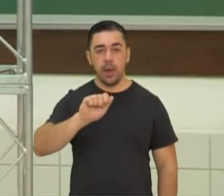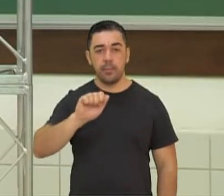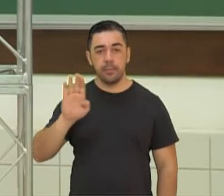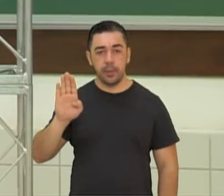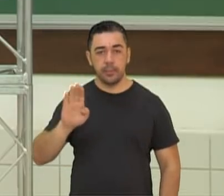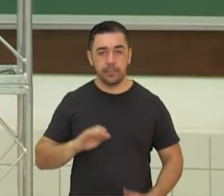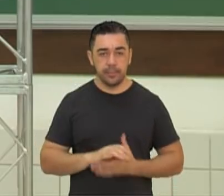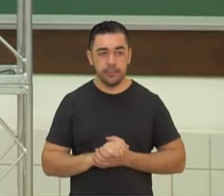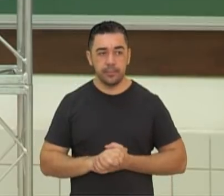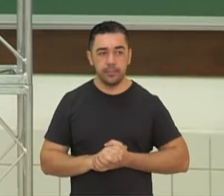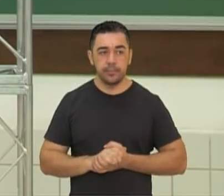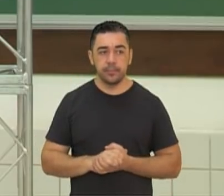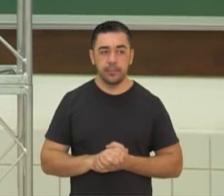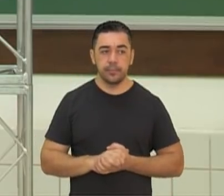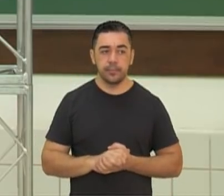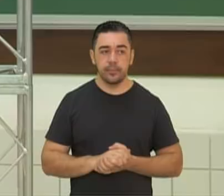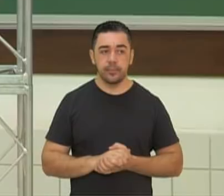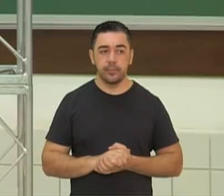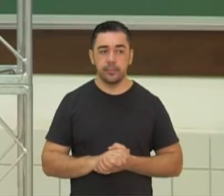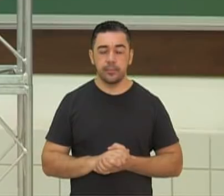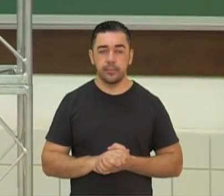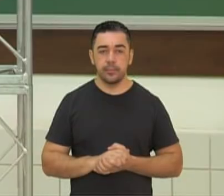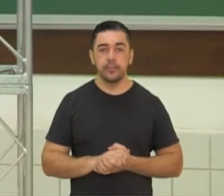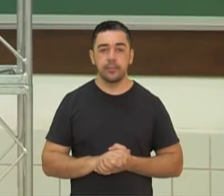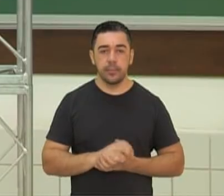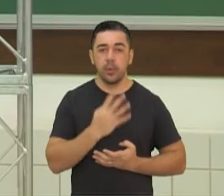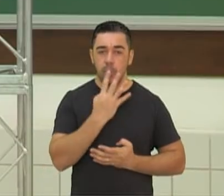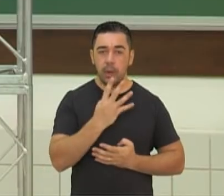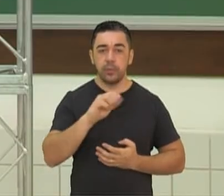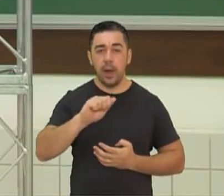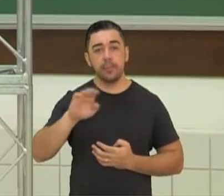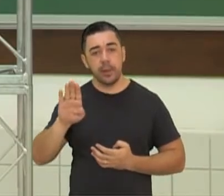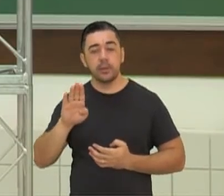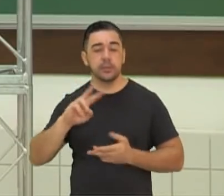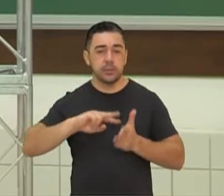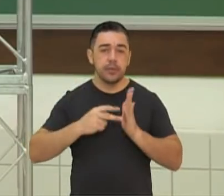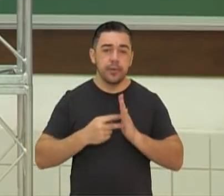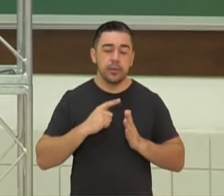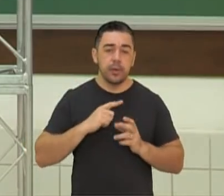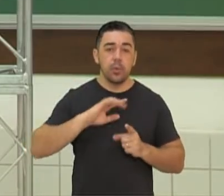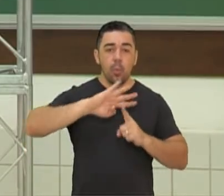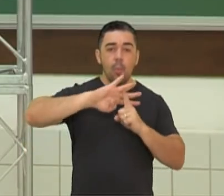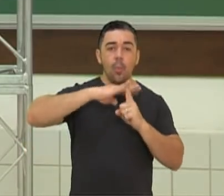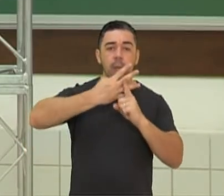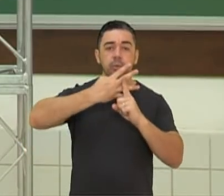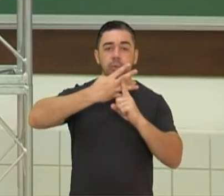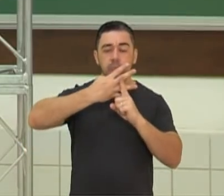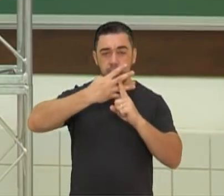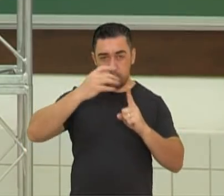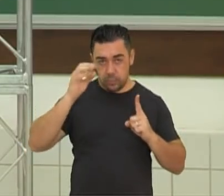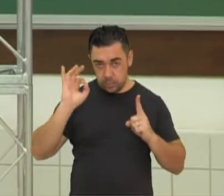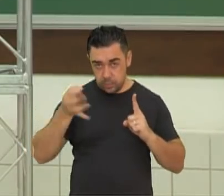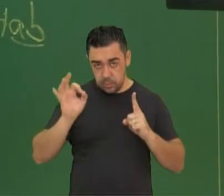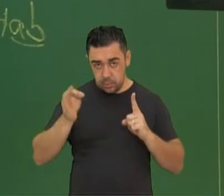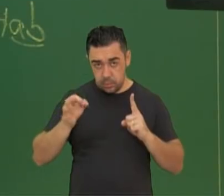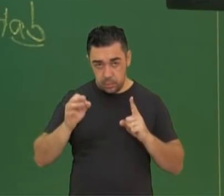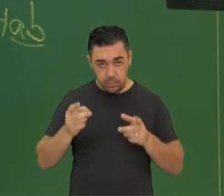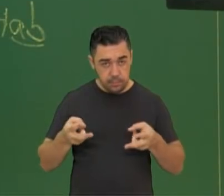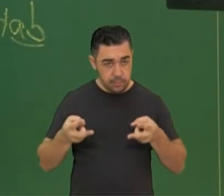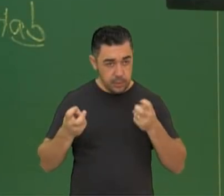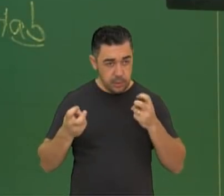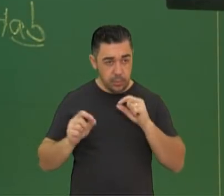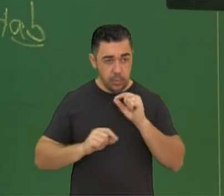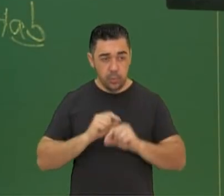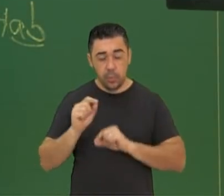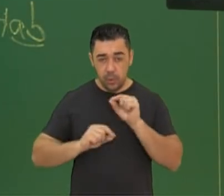2 vezes 2 é 4, repete o A e repete o B. 4 vezes a área inicial. Então perceba assim,